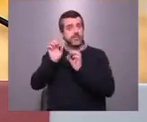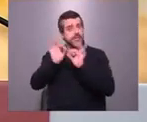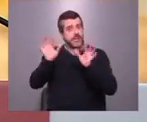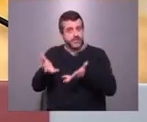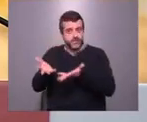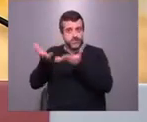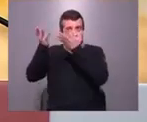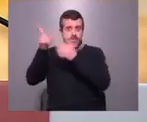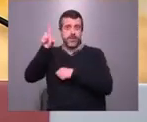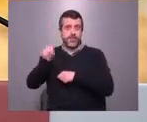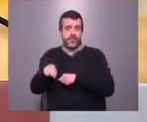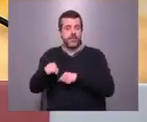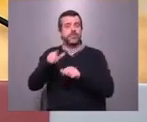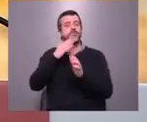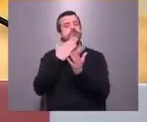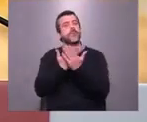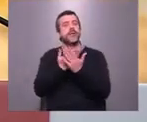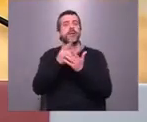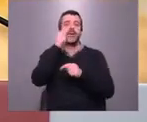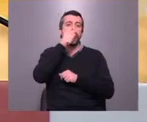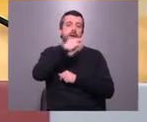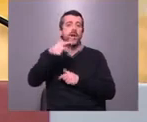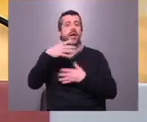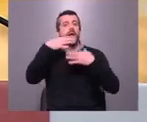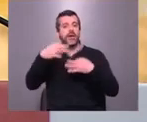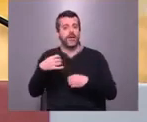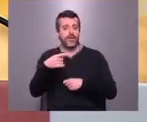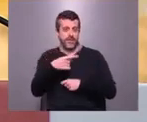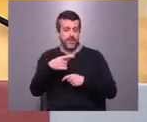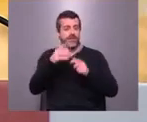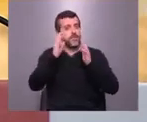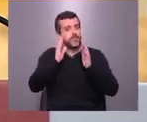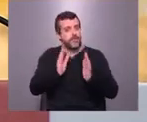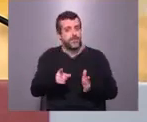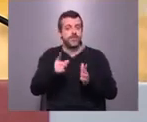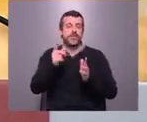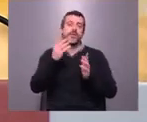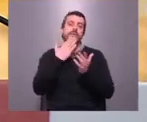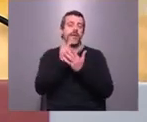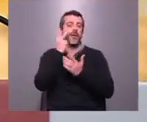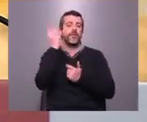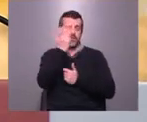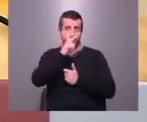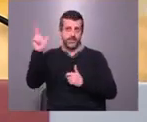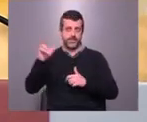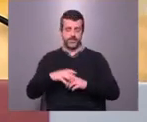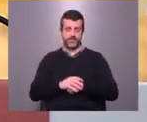elevado, para que todo aquele que acredita tenha nele a vida eterna.